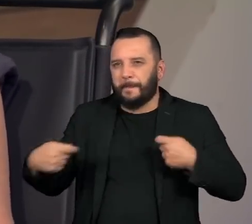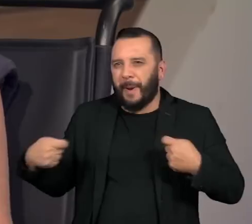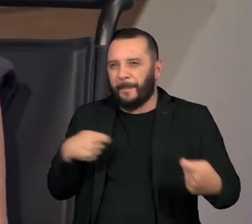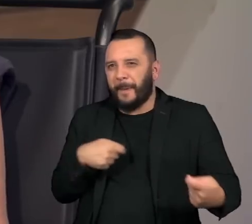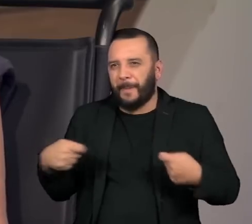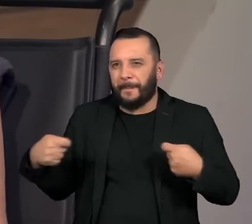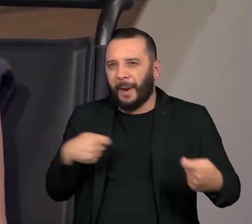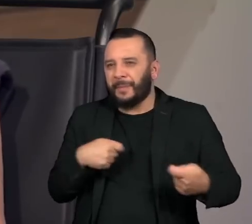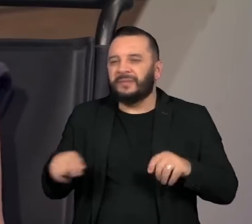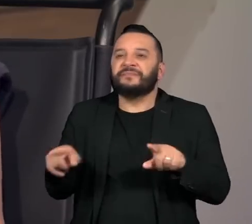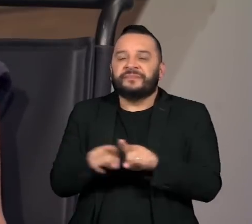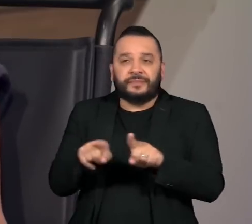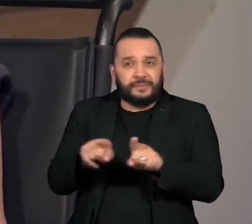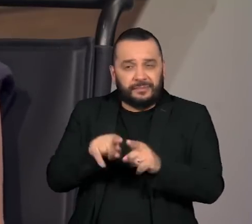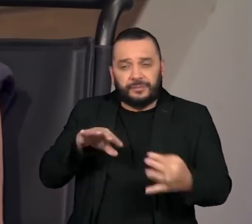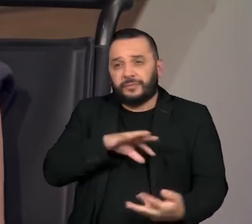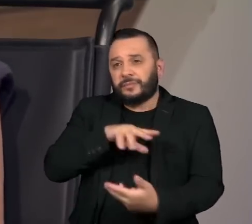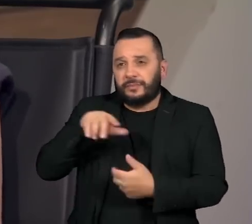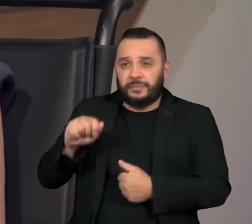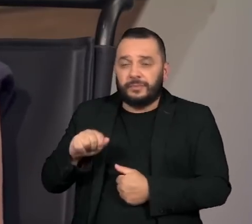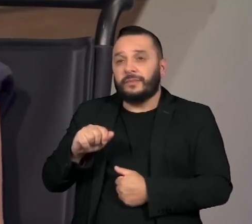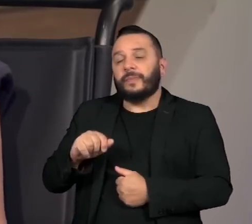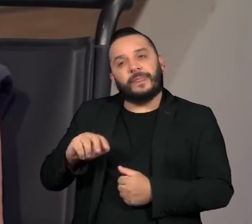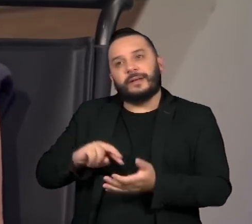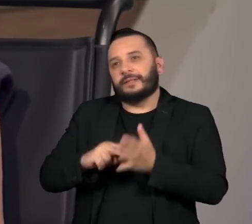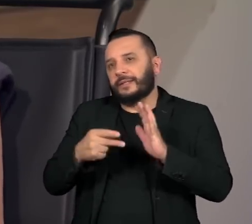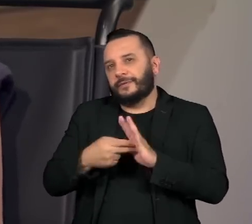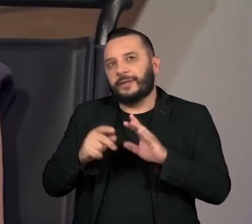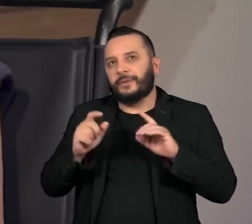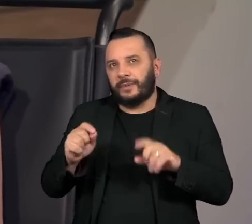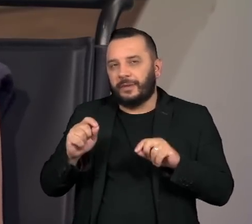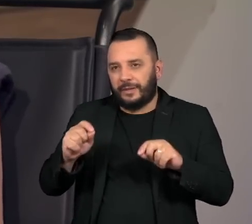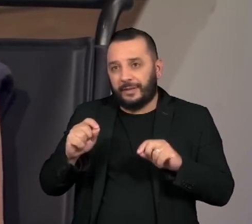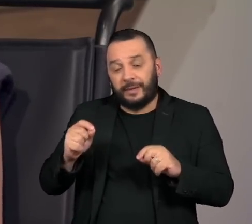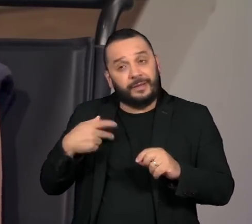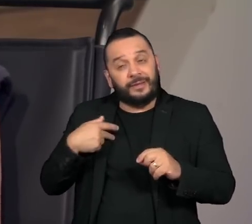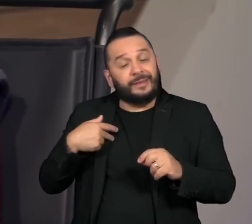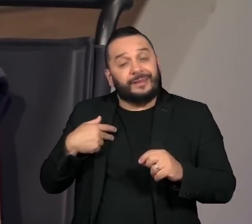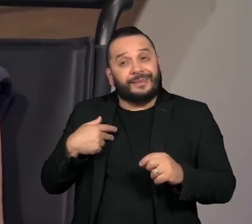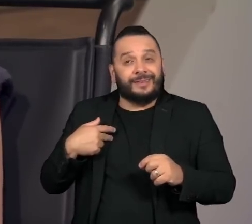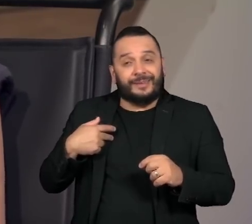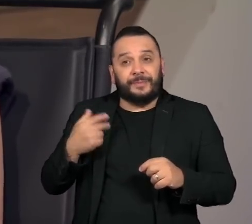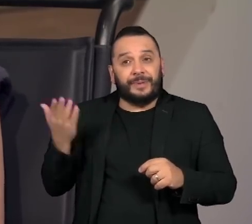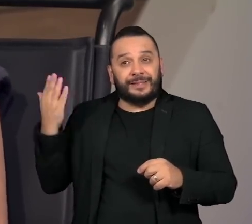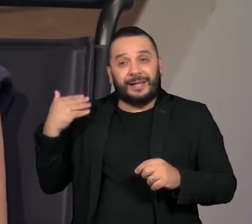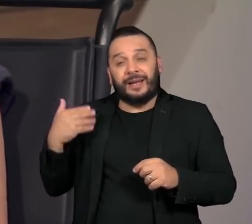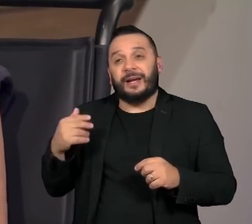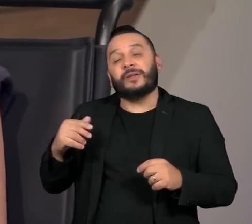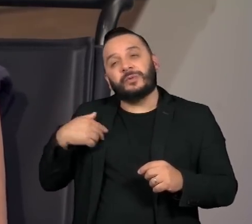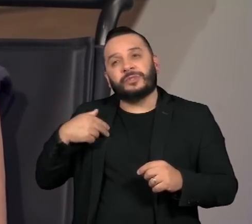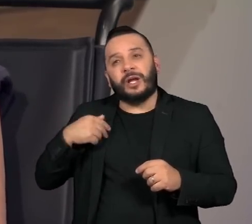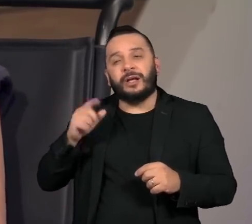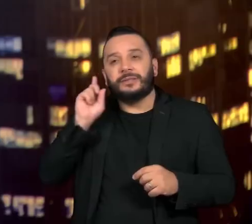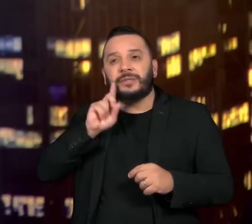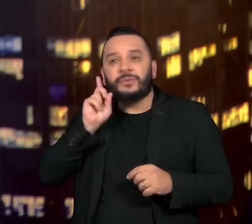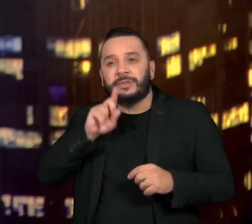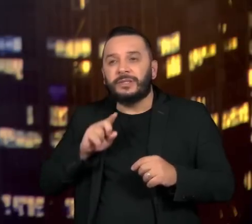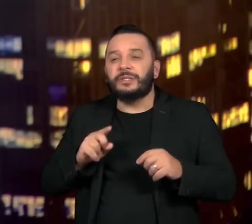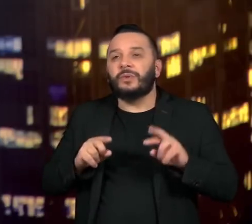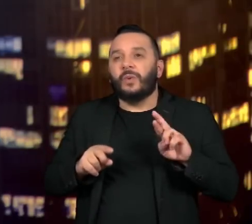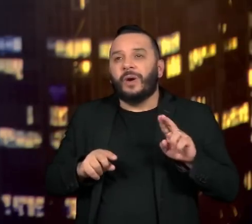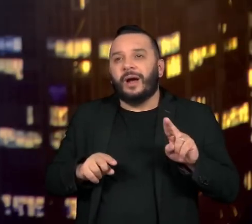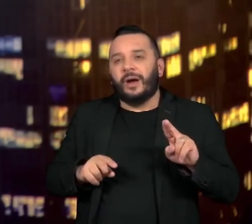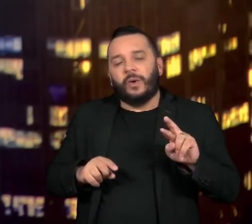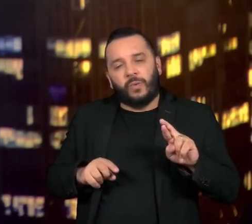pipocar cada vez mais no mundo, é esse desequilíbrio gerado pelo pós-Guerra Fria. Então, a coisa tem acelerado nos últimos tempos. E o nosso país,